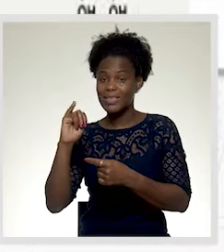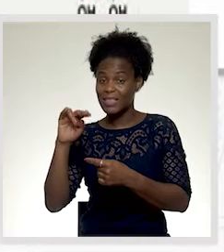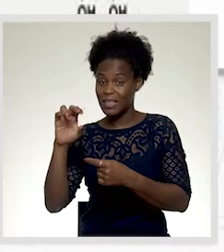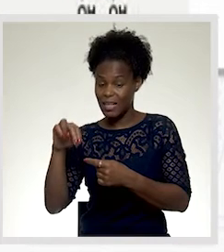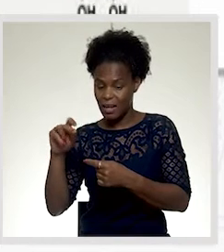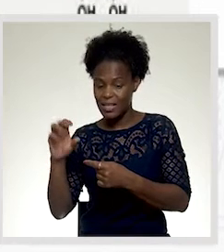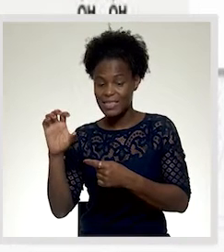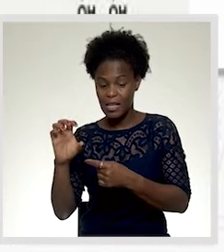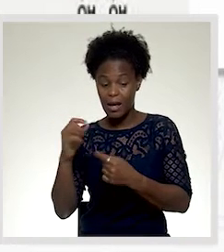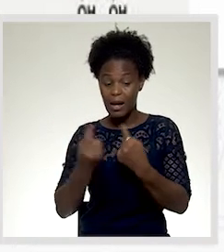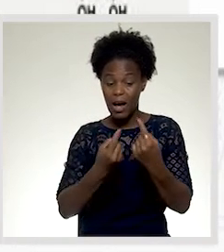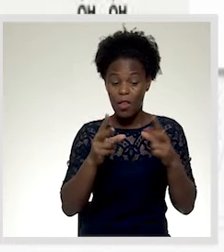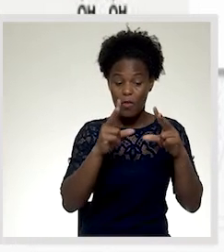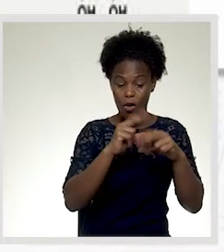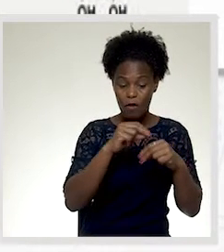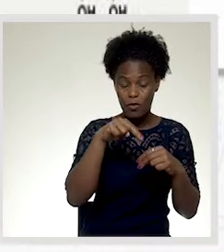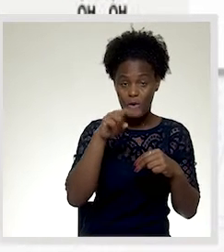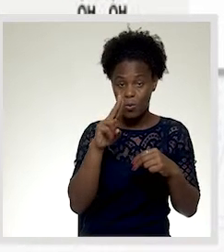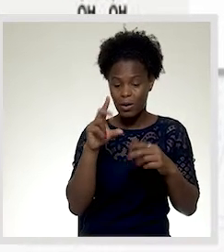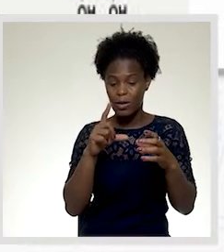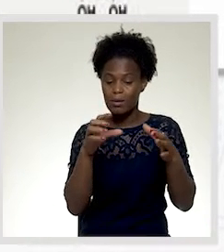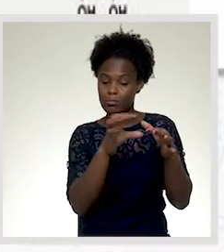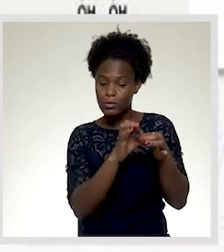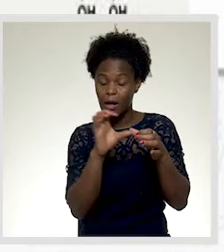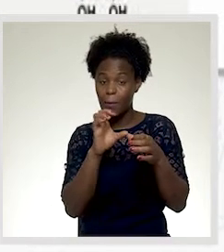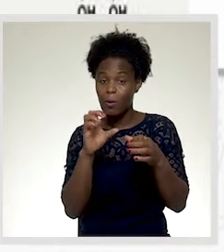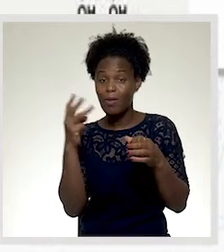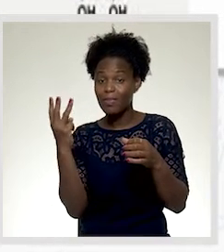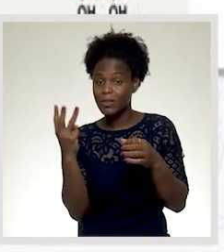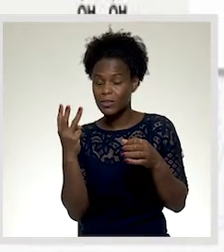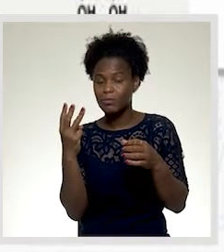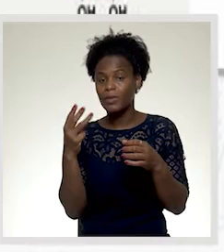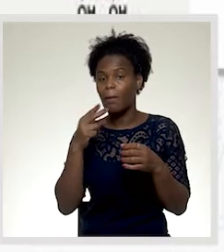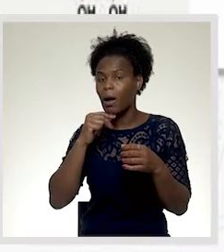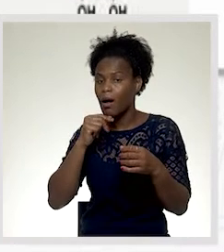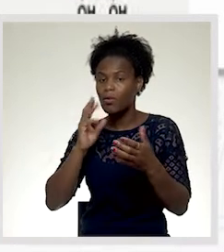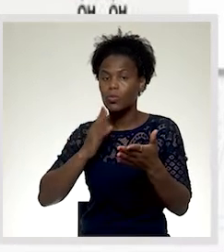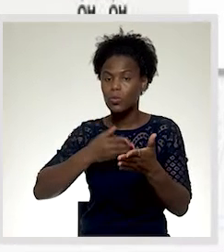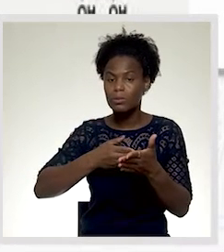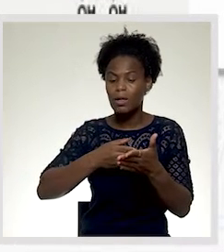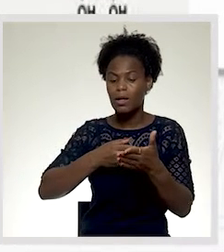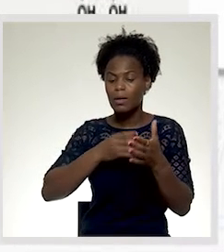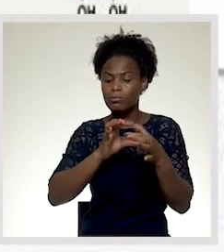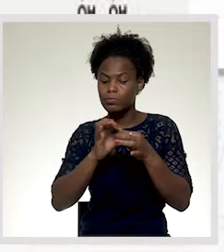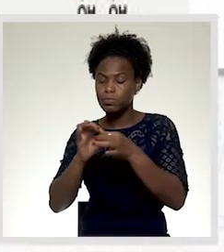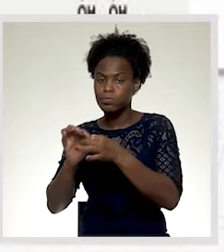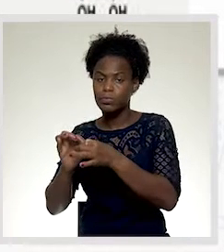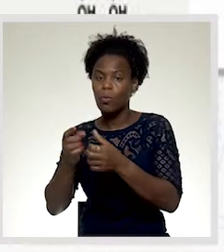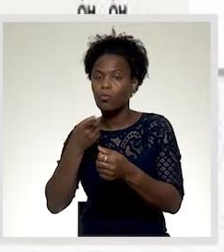nucleotídeo liga-se pelo grupo fosfato ao carbono 3 da pentose, do último nucleótido, da